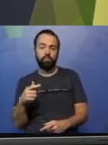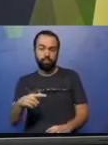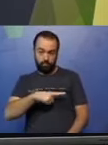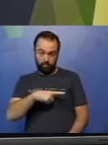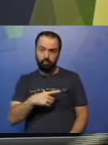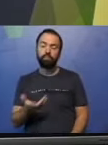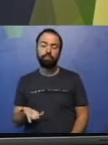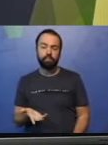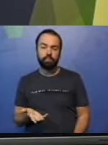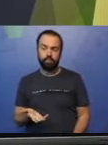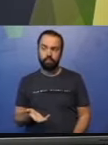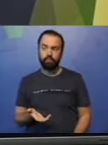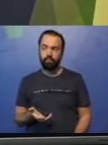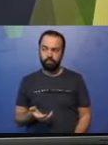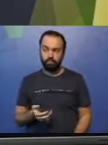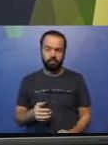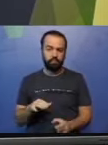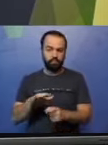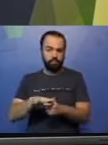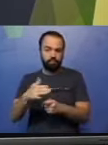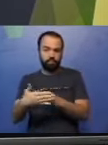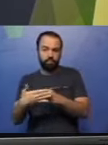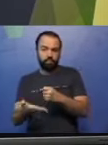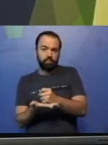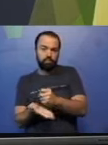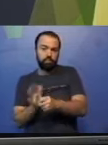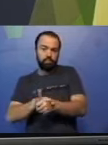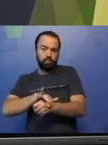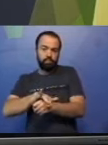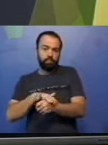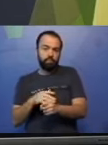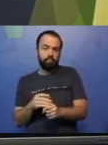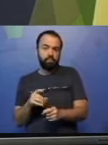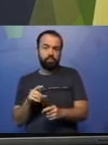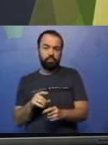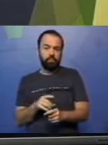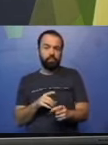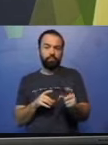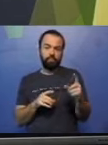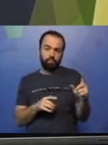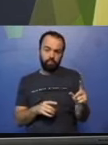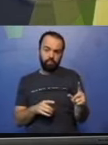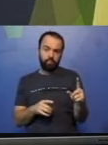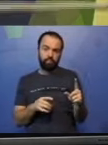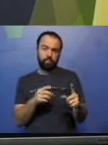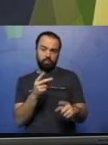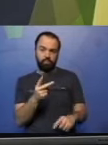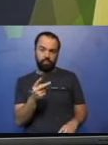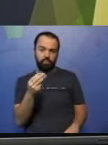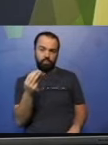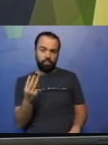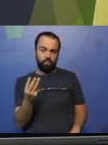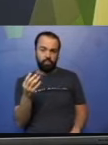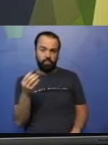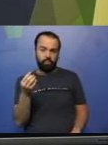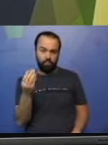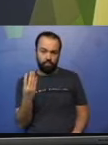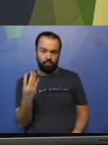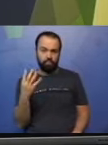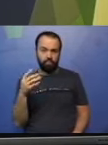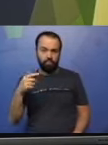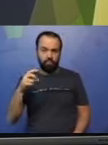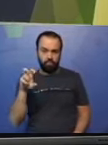Lembra, um dado de 6 faces é numerado de 1 a 6.